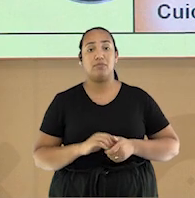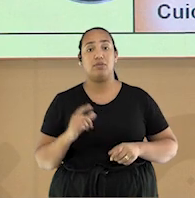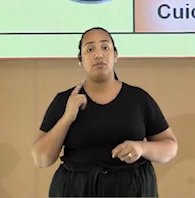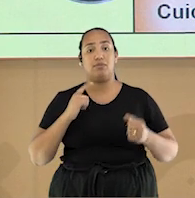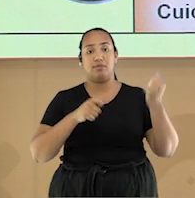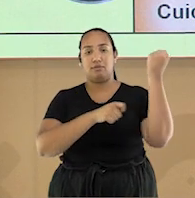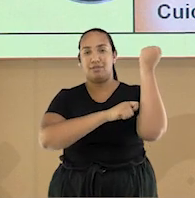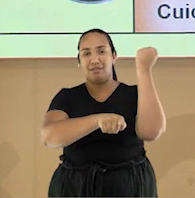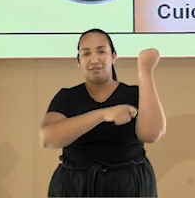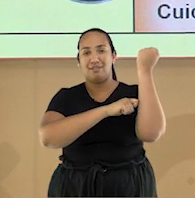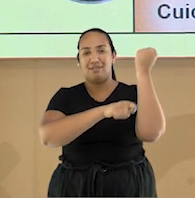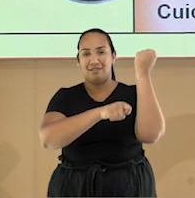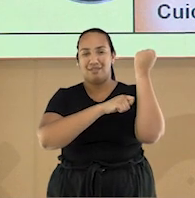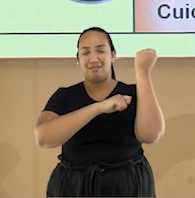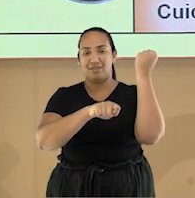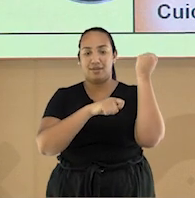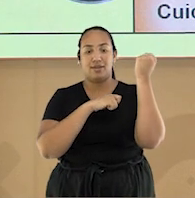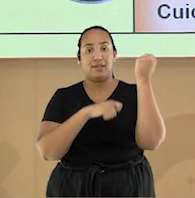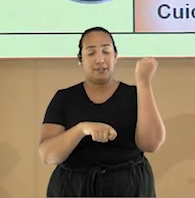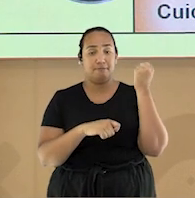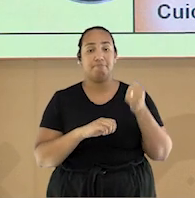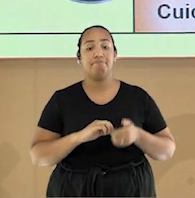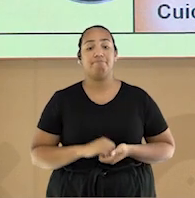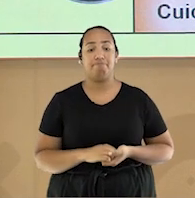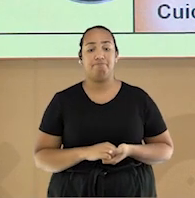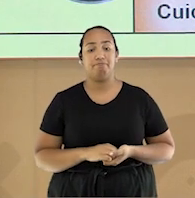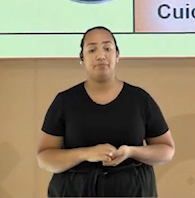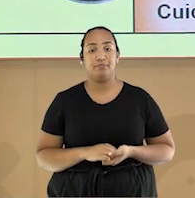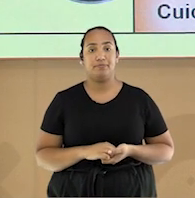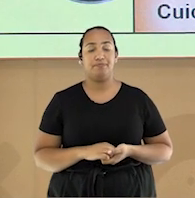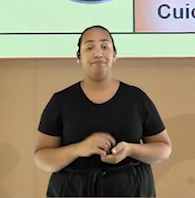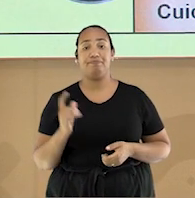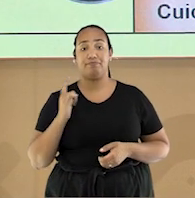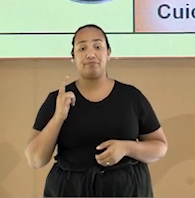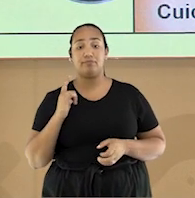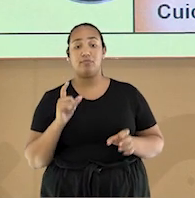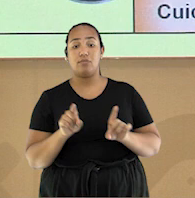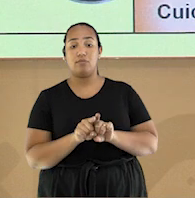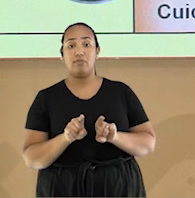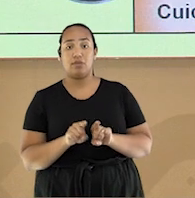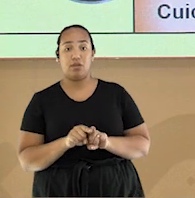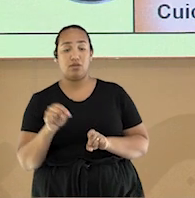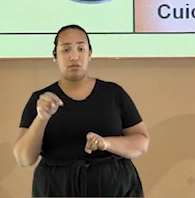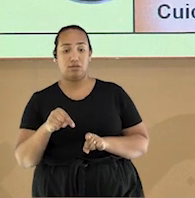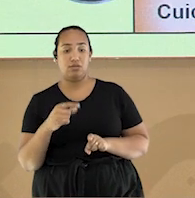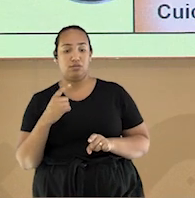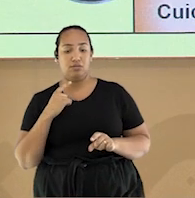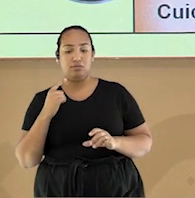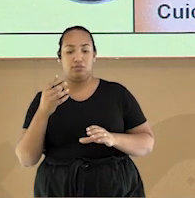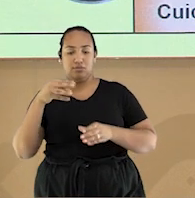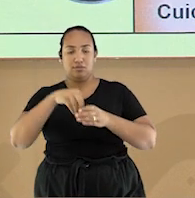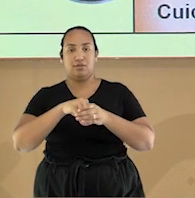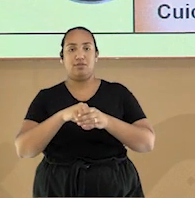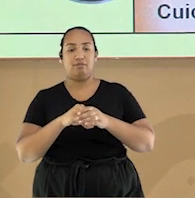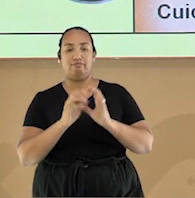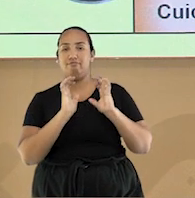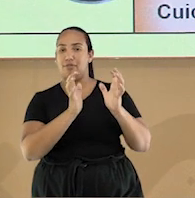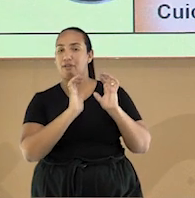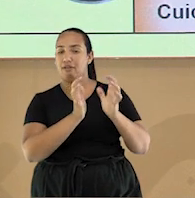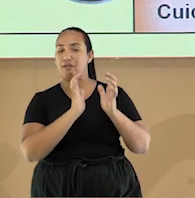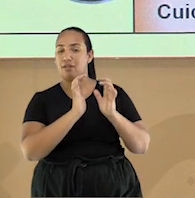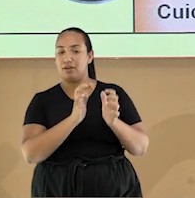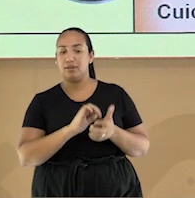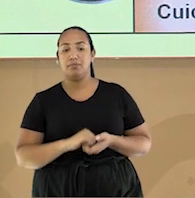de vinho em forma de chocalho, encerrado no fume com uma cabaça com sementes, atabaque, um tambor bem